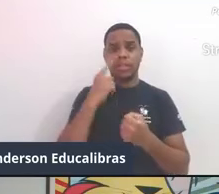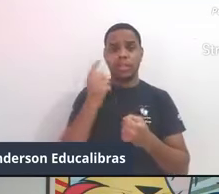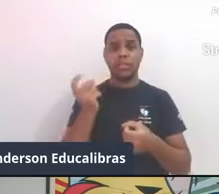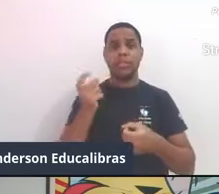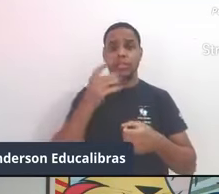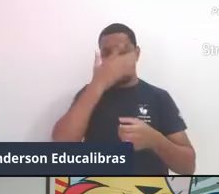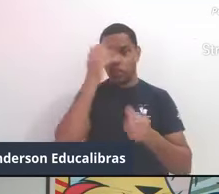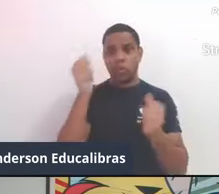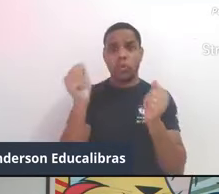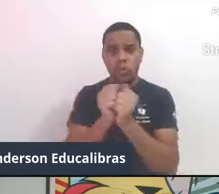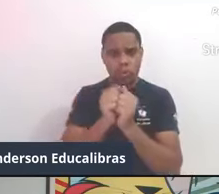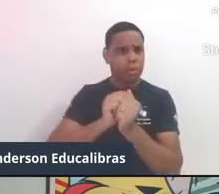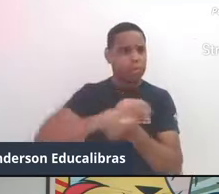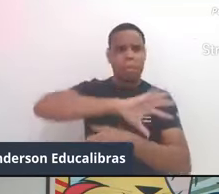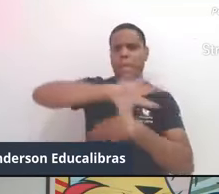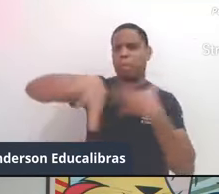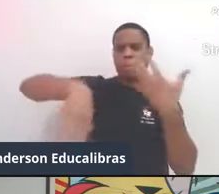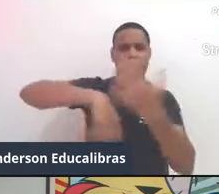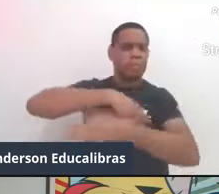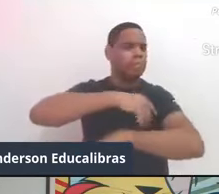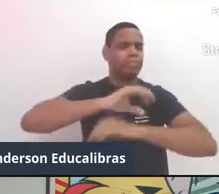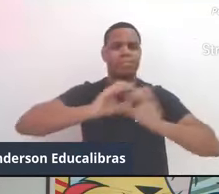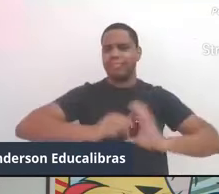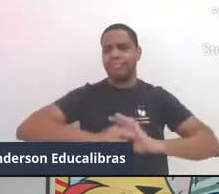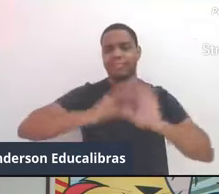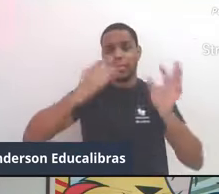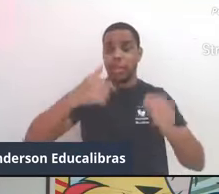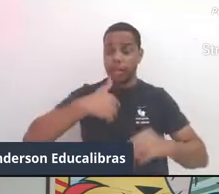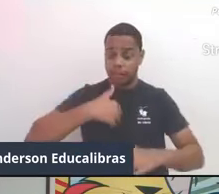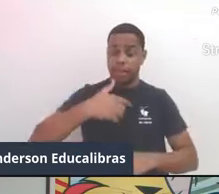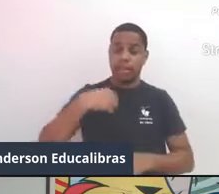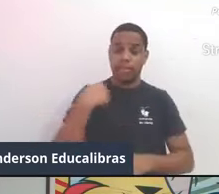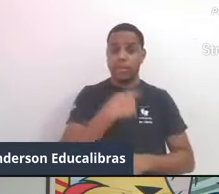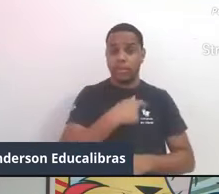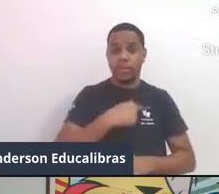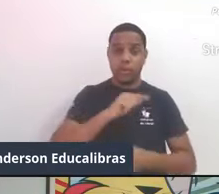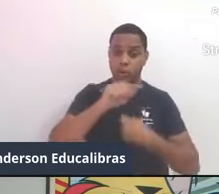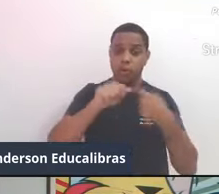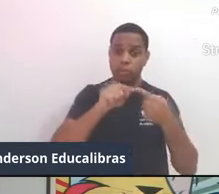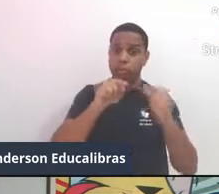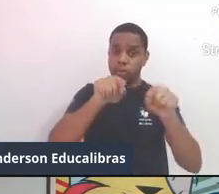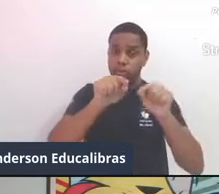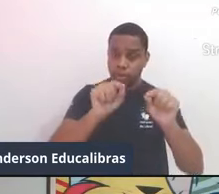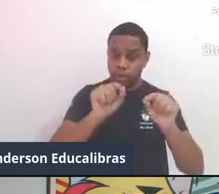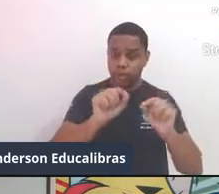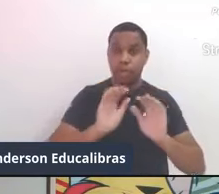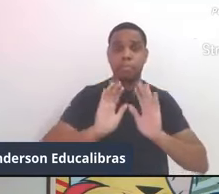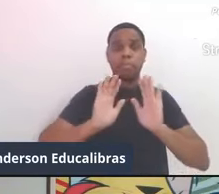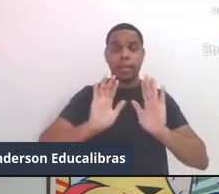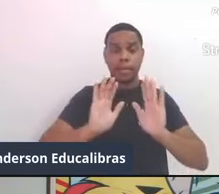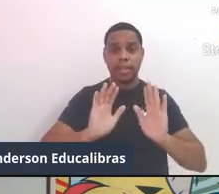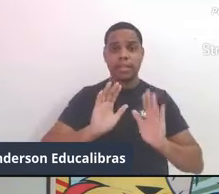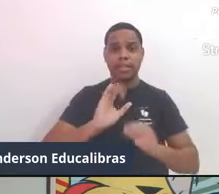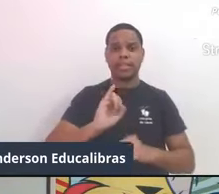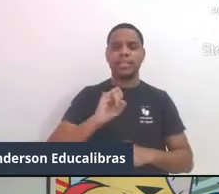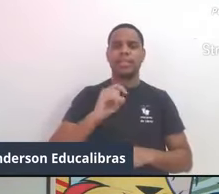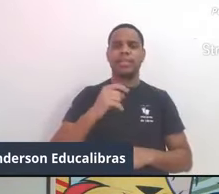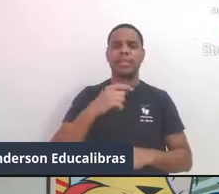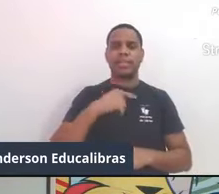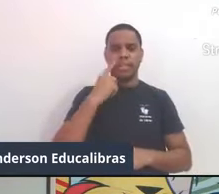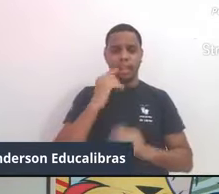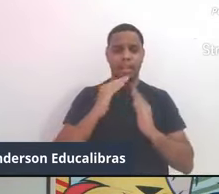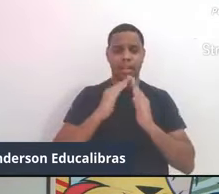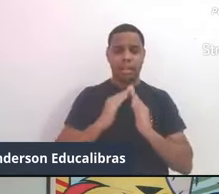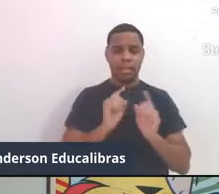mundo junto e misturado. Óbvio, isso continua sendo o nosso grande objetivo. Mas se a gente é obrigado a viver